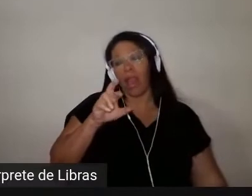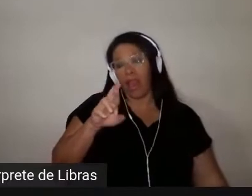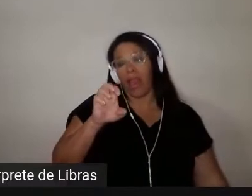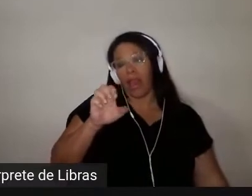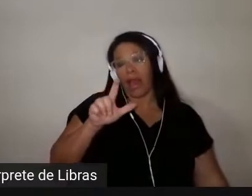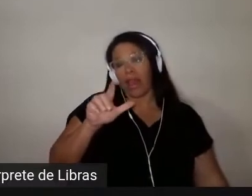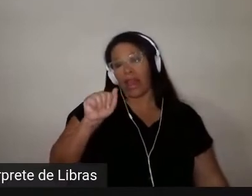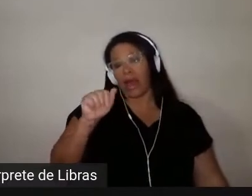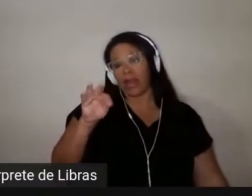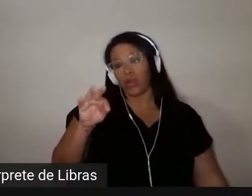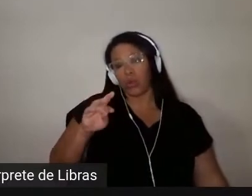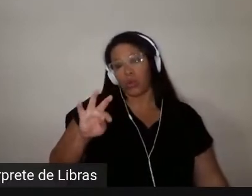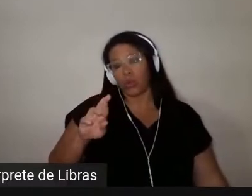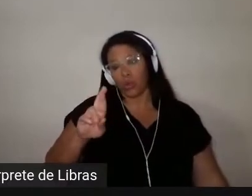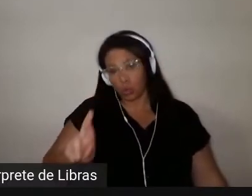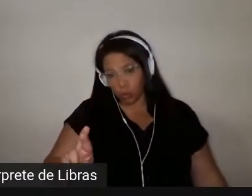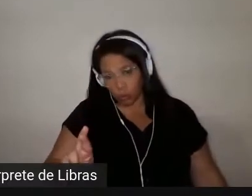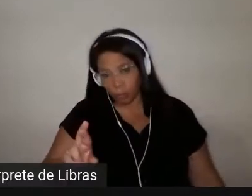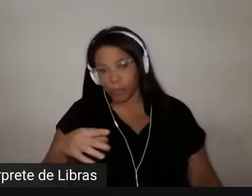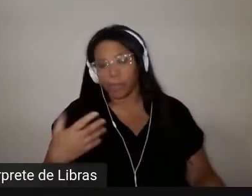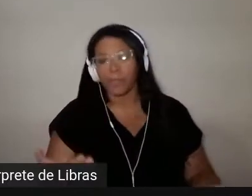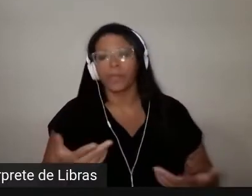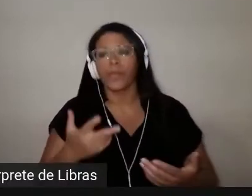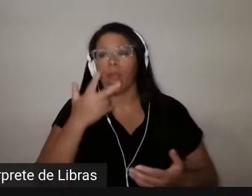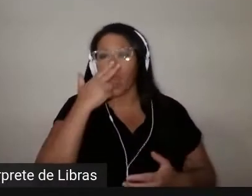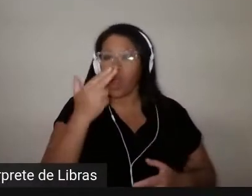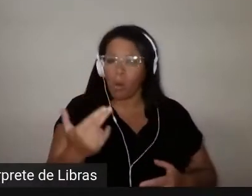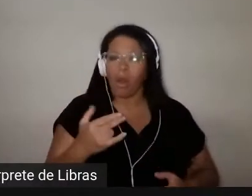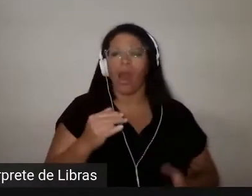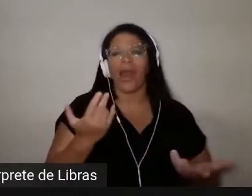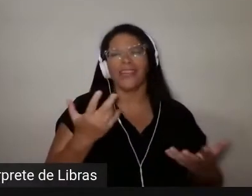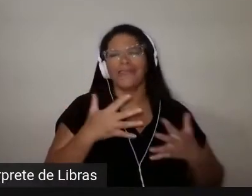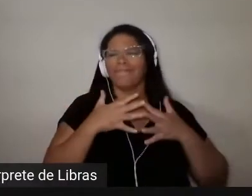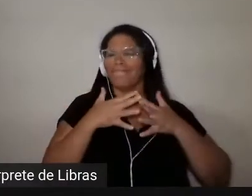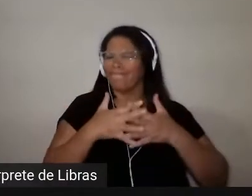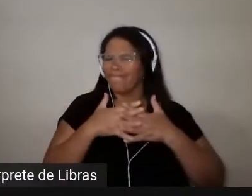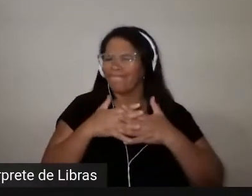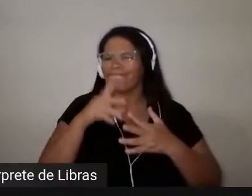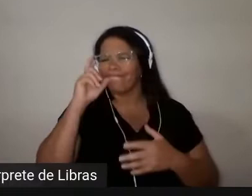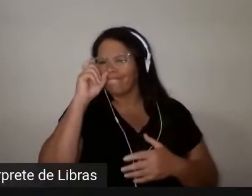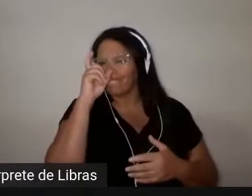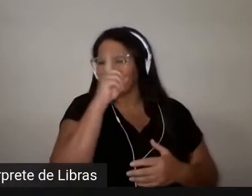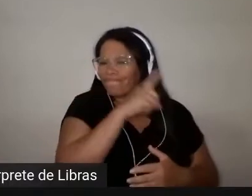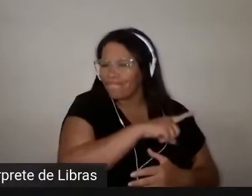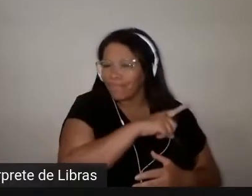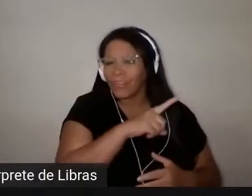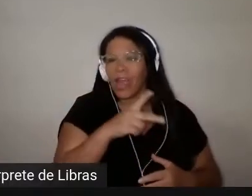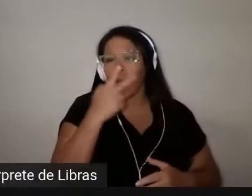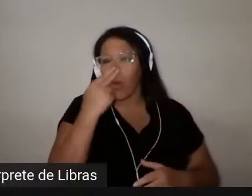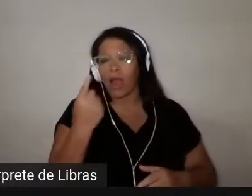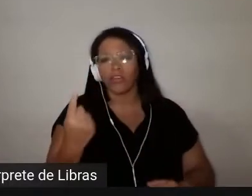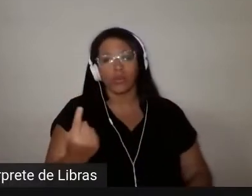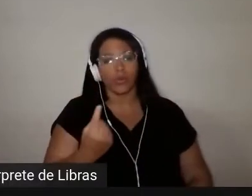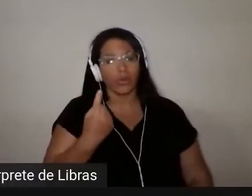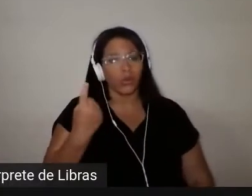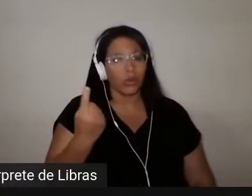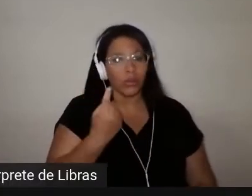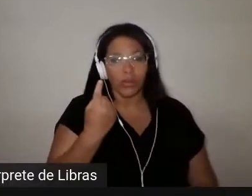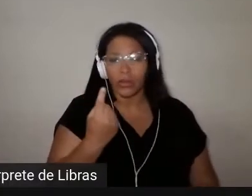talvez seja um argumento para isso. E por isso que eu acho um pouco complicado, acho que agora o individual vai ser ainda